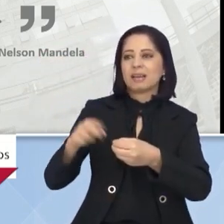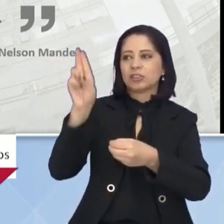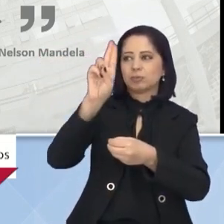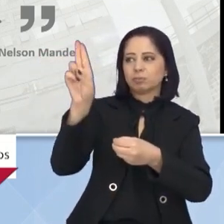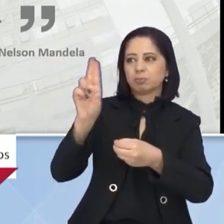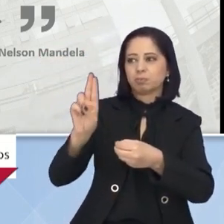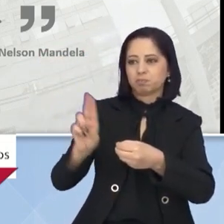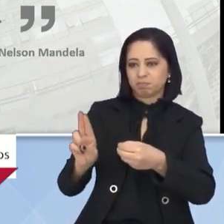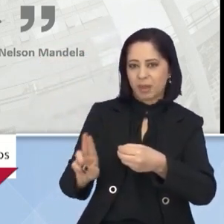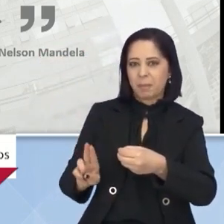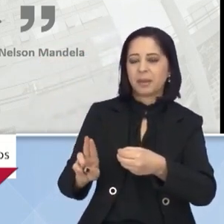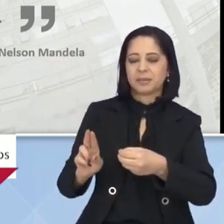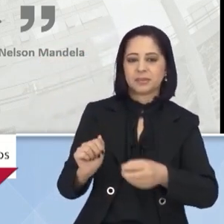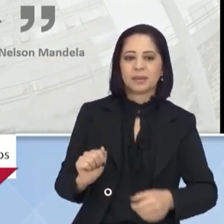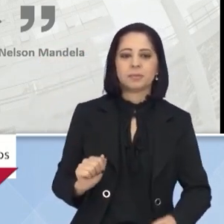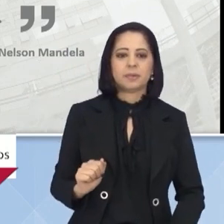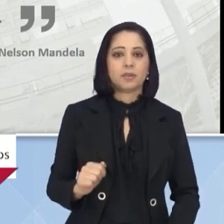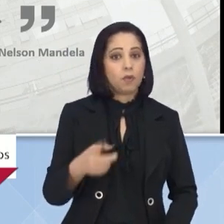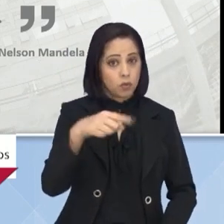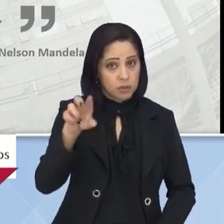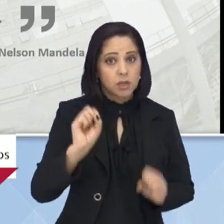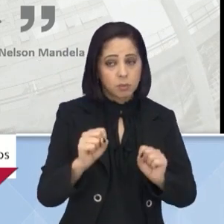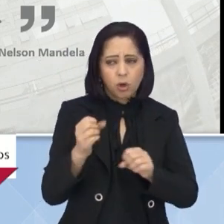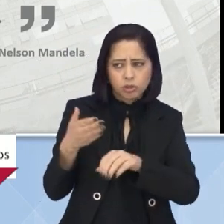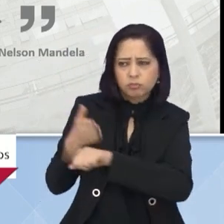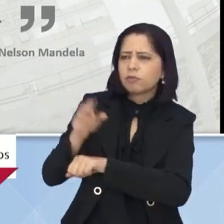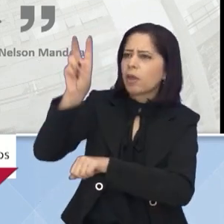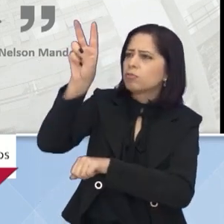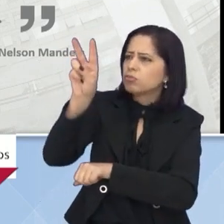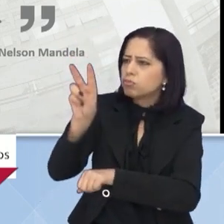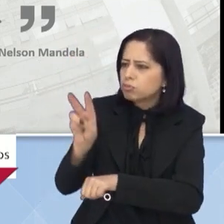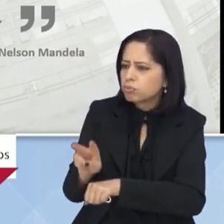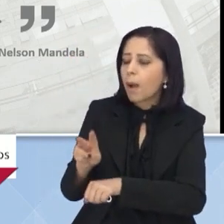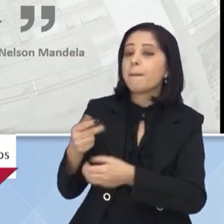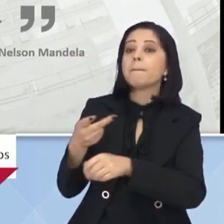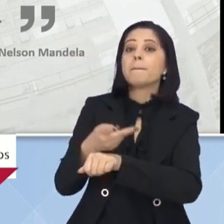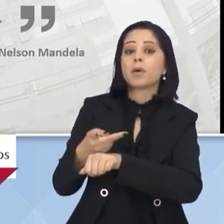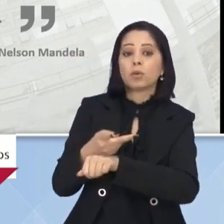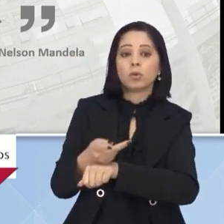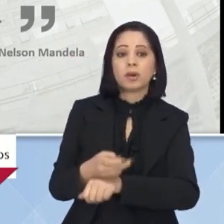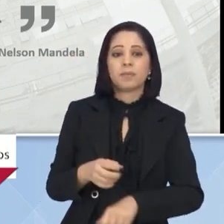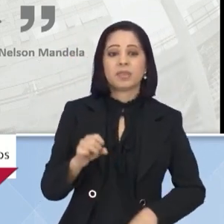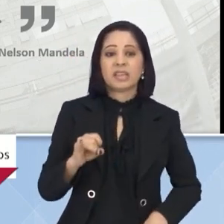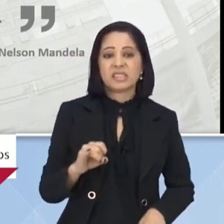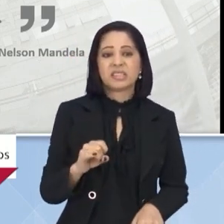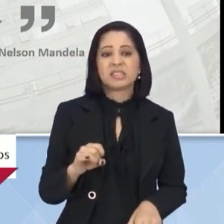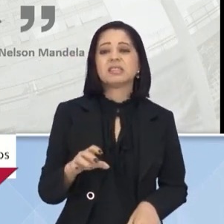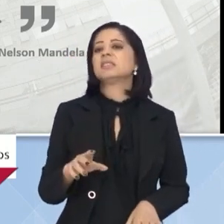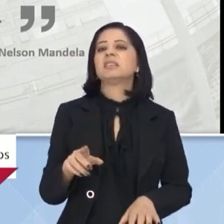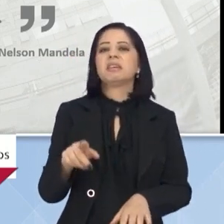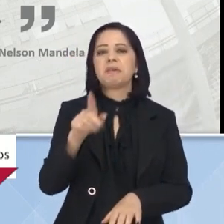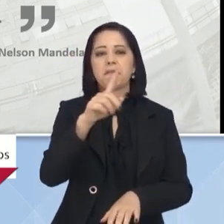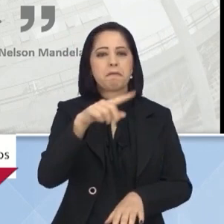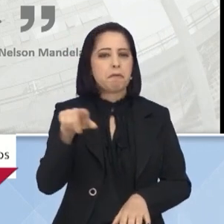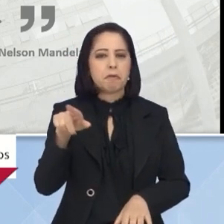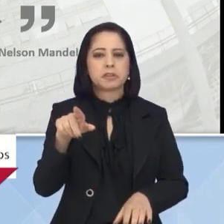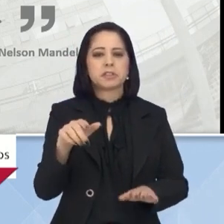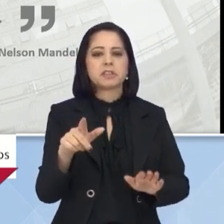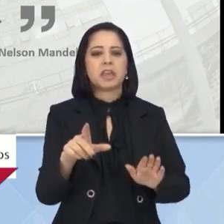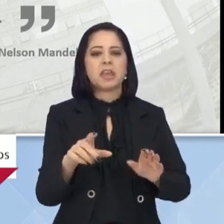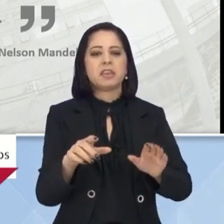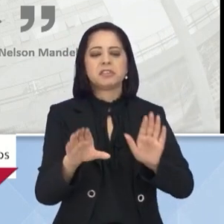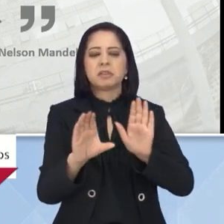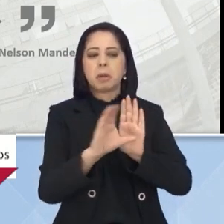onde Traz essa relação e eu quero lembrá-los que é na hipótese de inobservância as instruções normativas aos